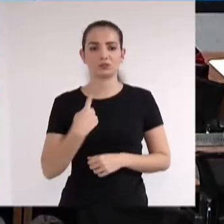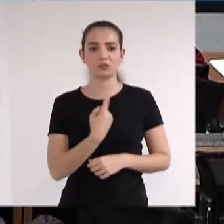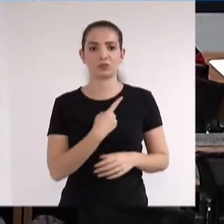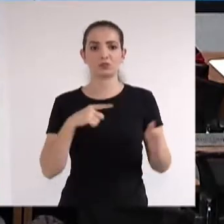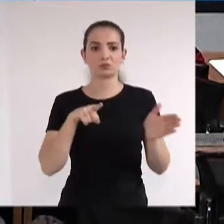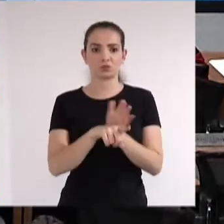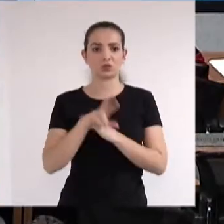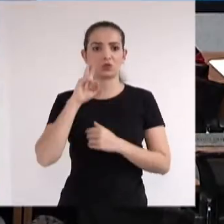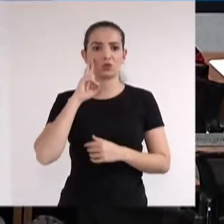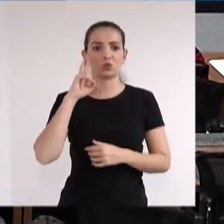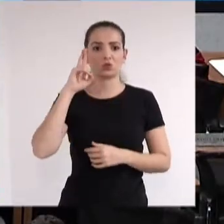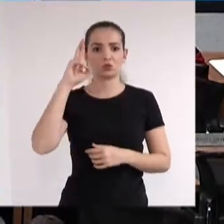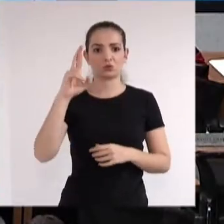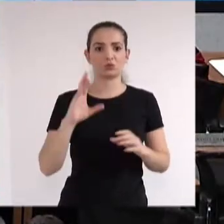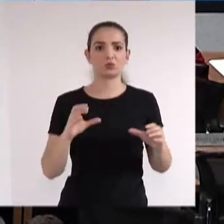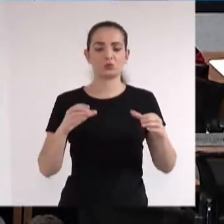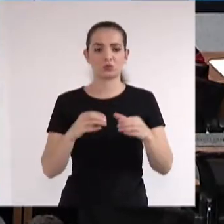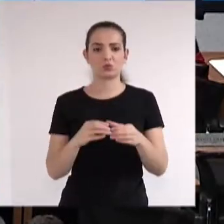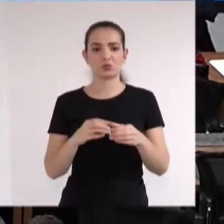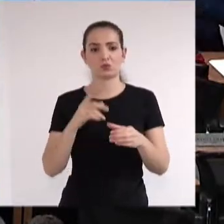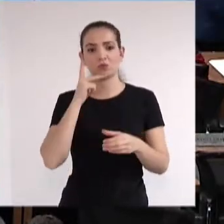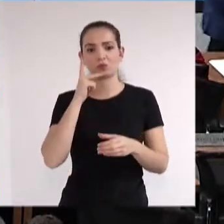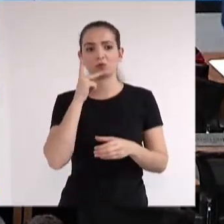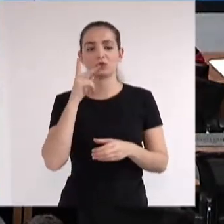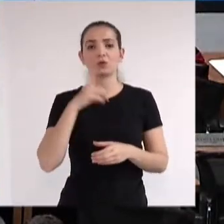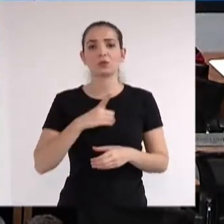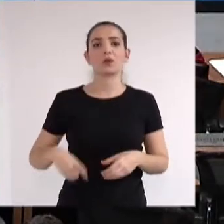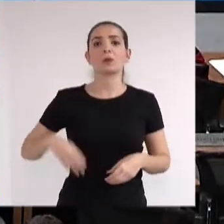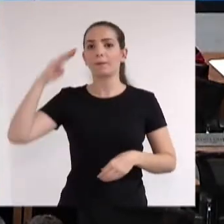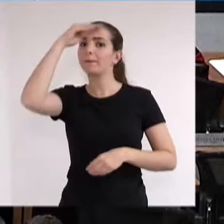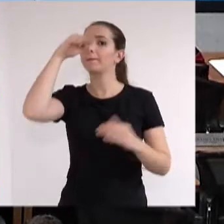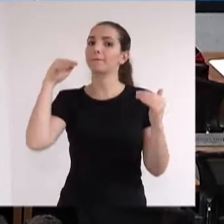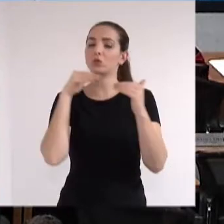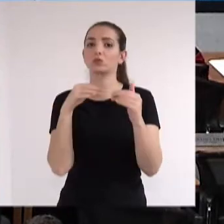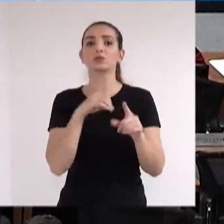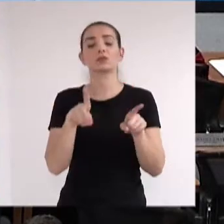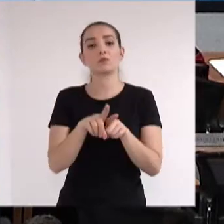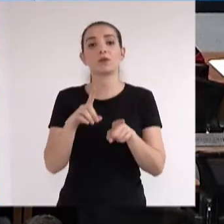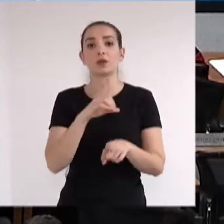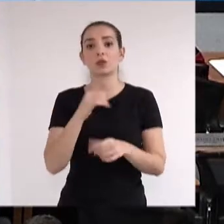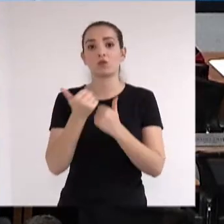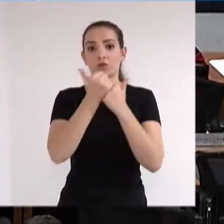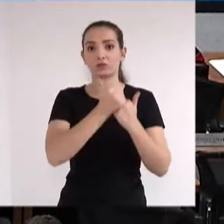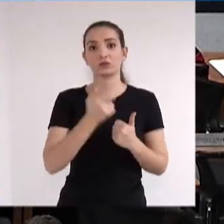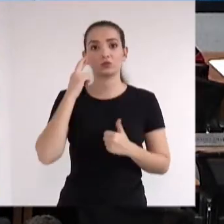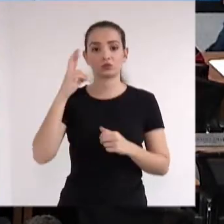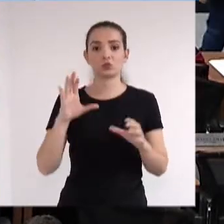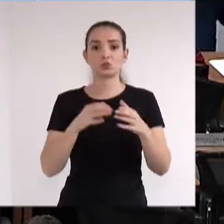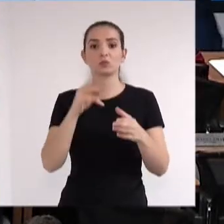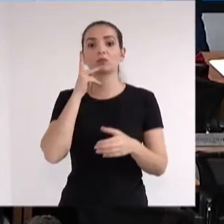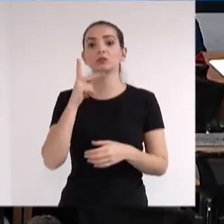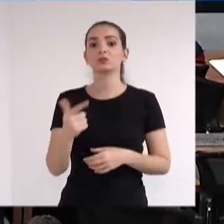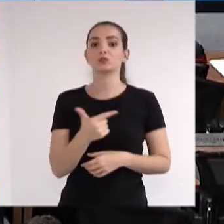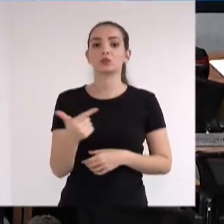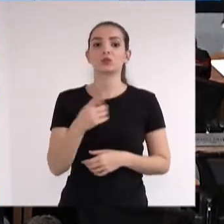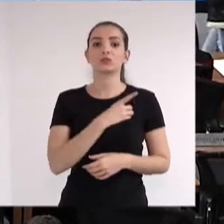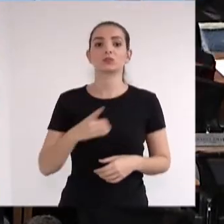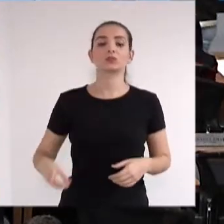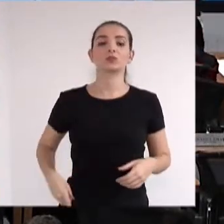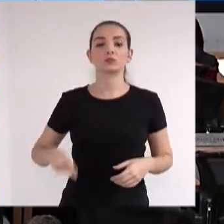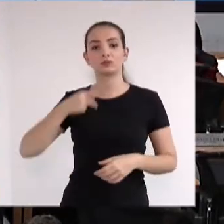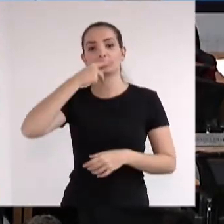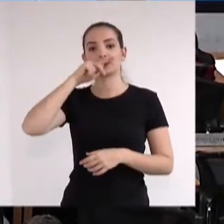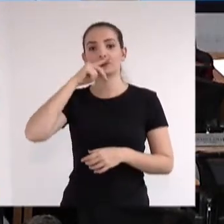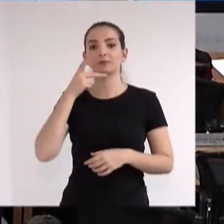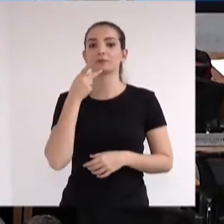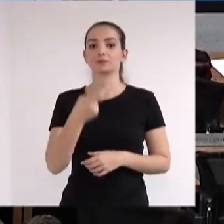Bloco Parlamentar 1, deputado Beto Pereira. Consulto o vice-líder do Bloco Parlamentar 2, deputado Paulo Silva,